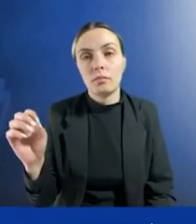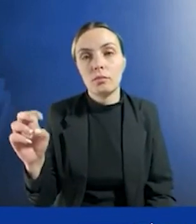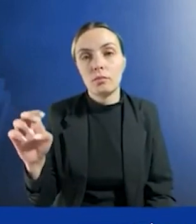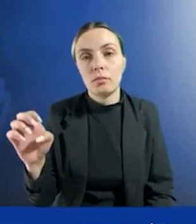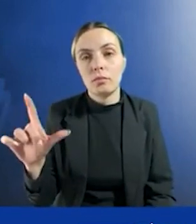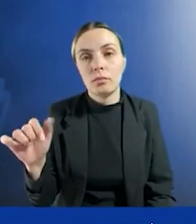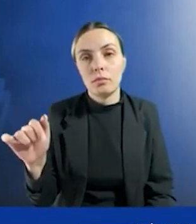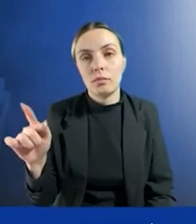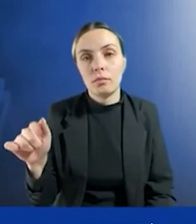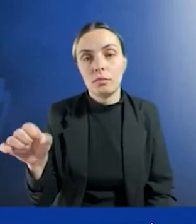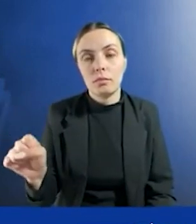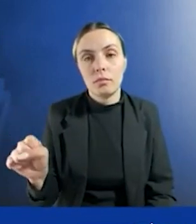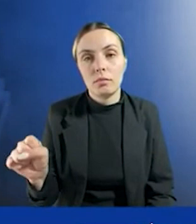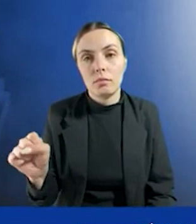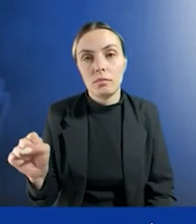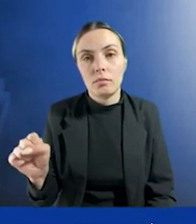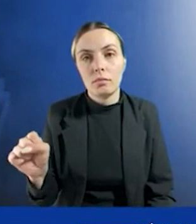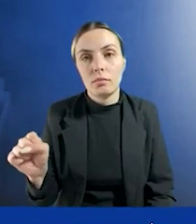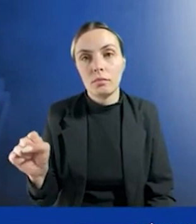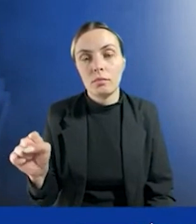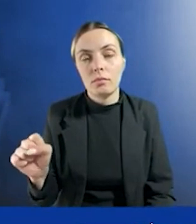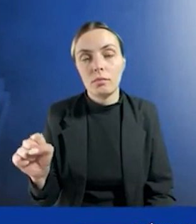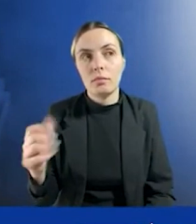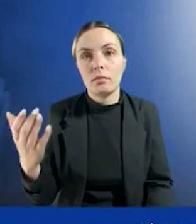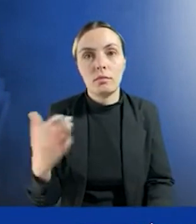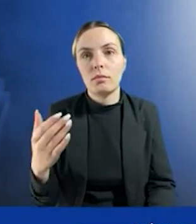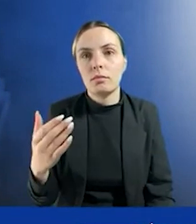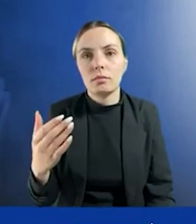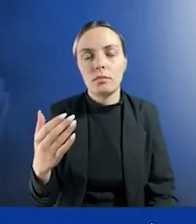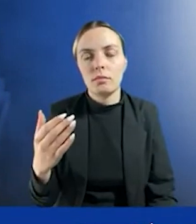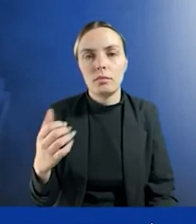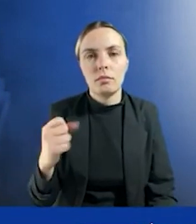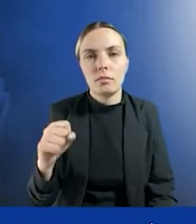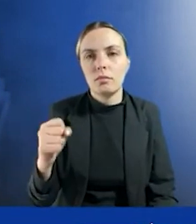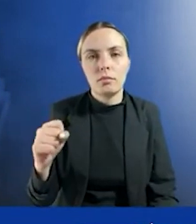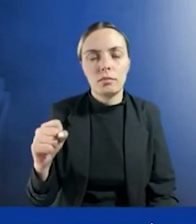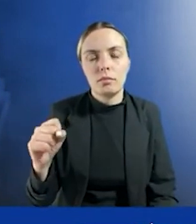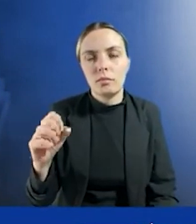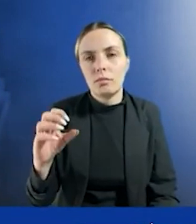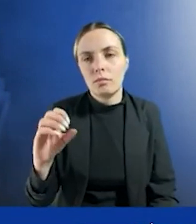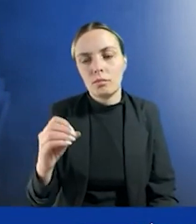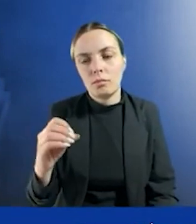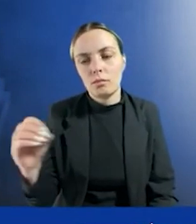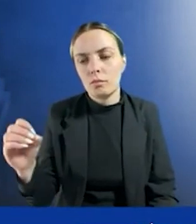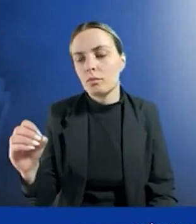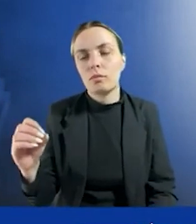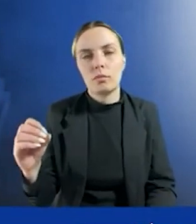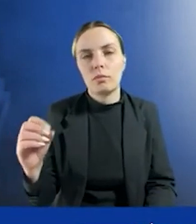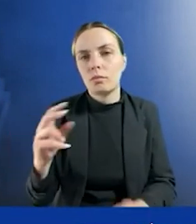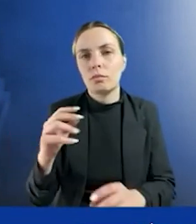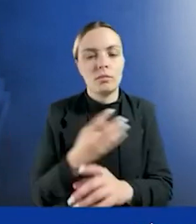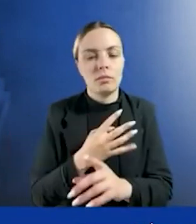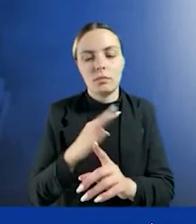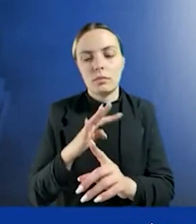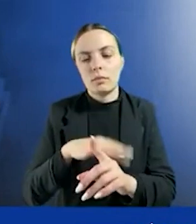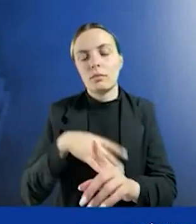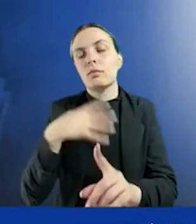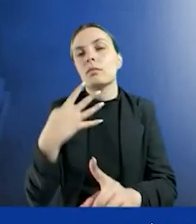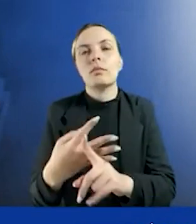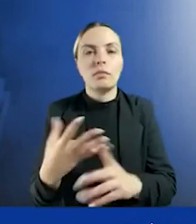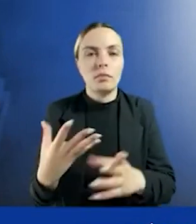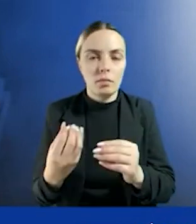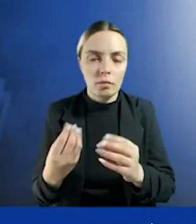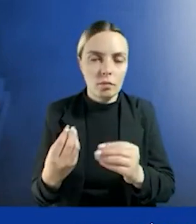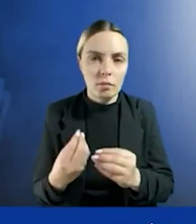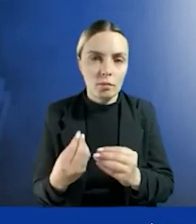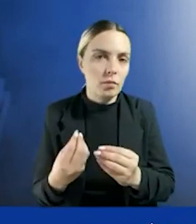900 mil toneladas de uso de pesticida, houve um aumento de 4,4 vezes. A contribuição da agricultura na emissão de